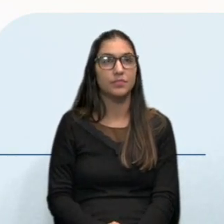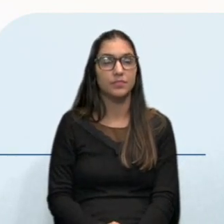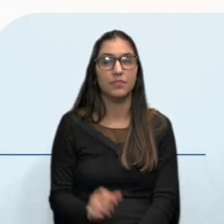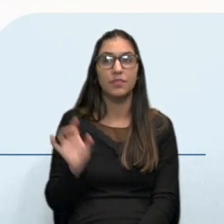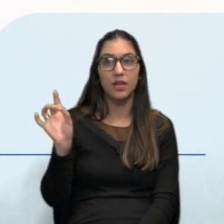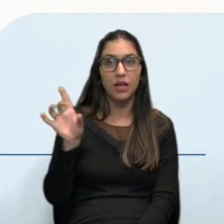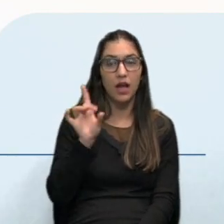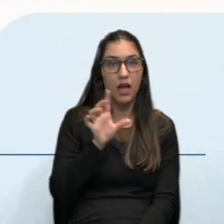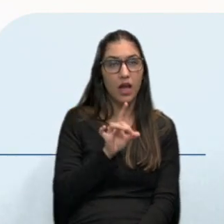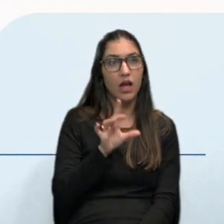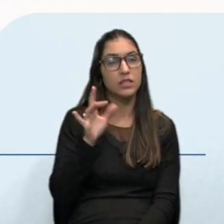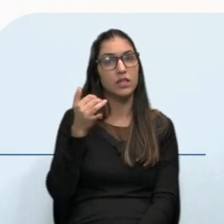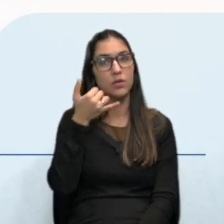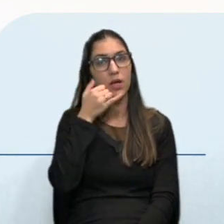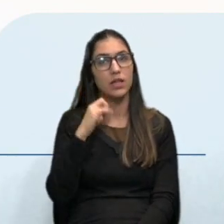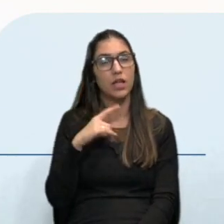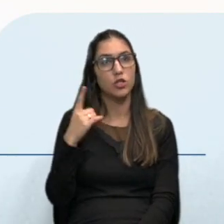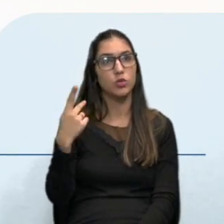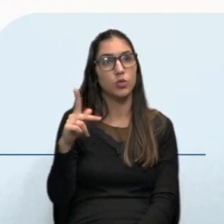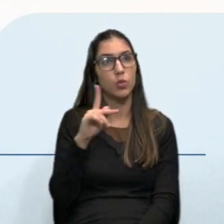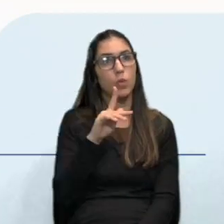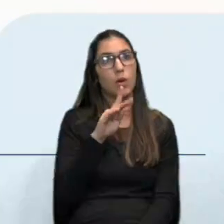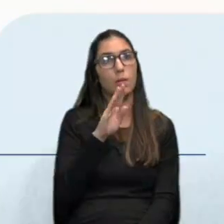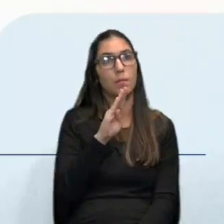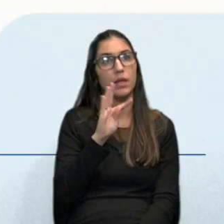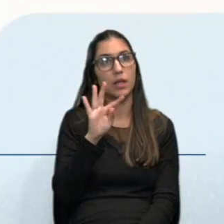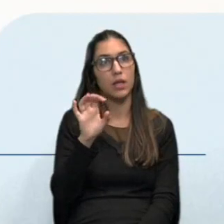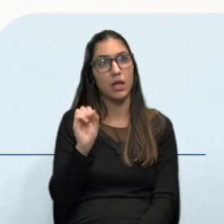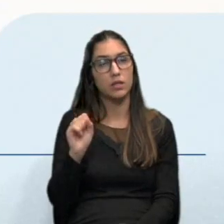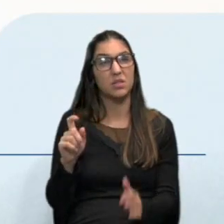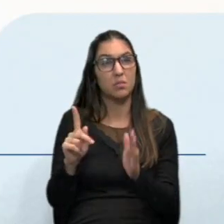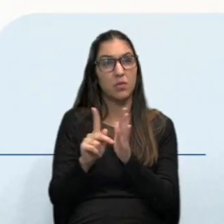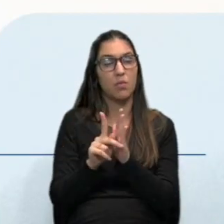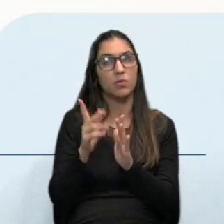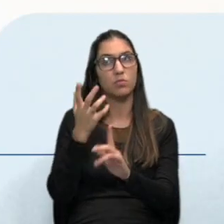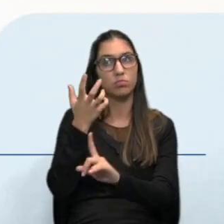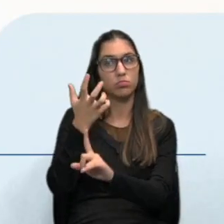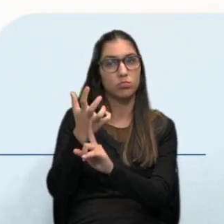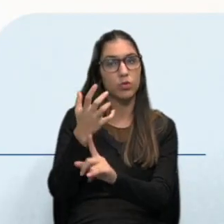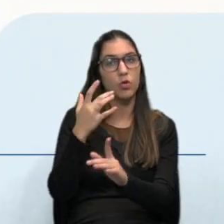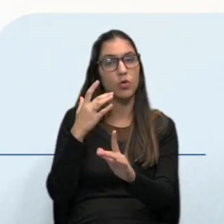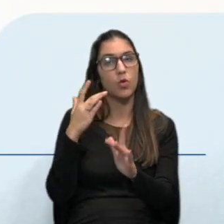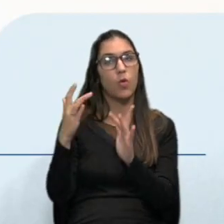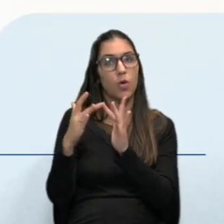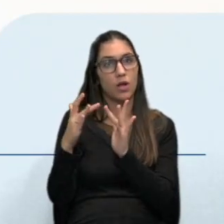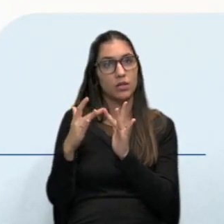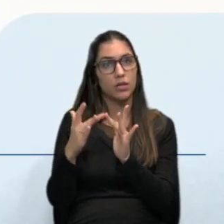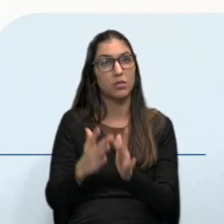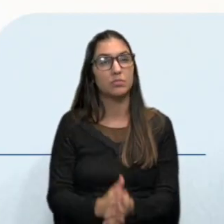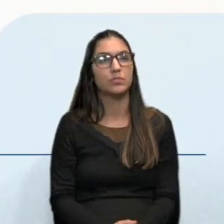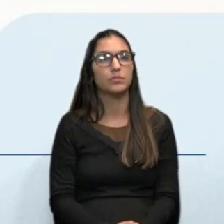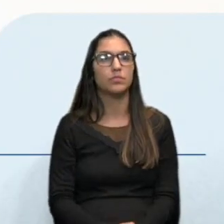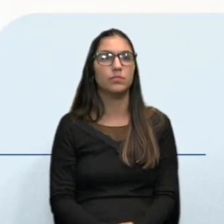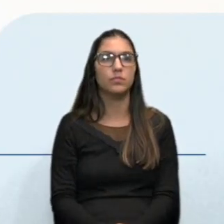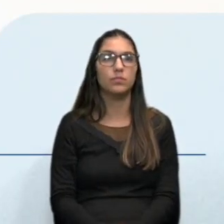Cada celular tem a sua BTS, na qual ele é comunicado, na qual ele é conectado.